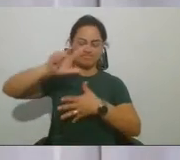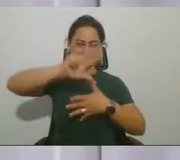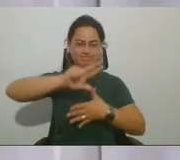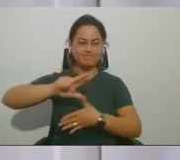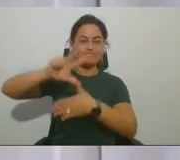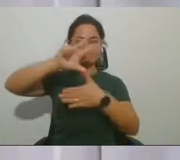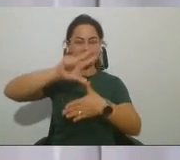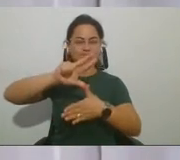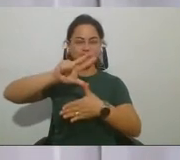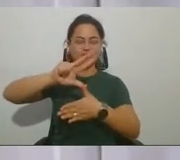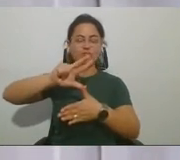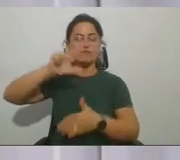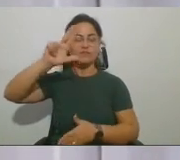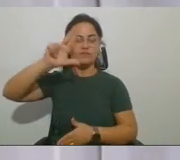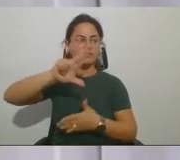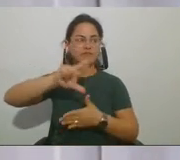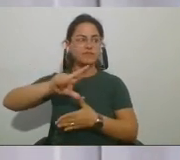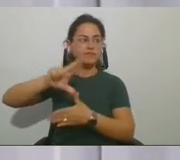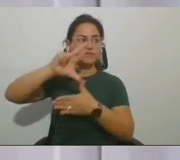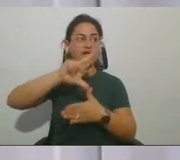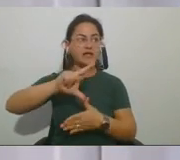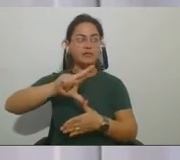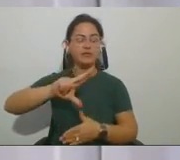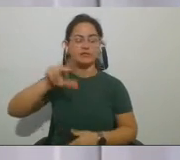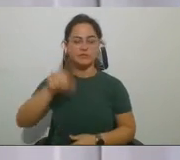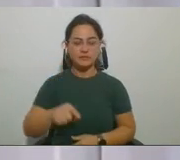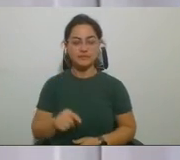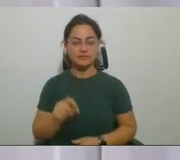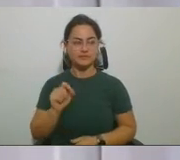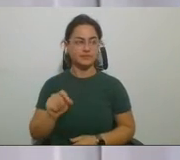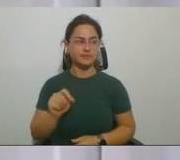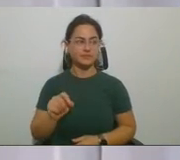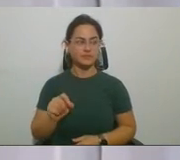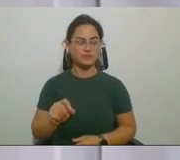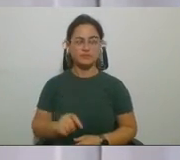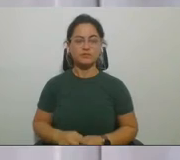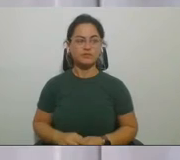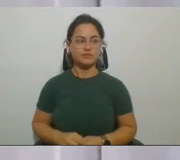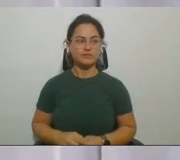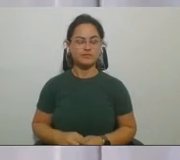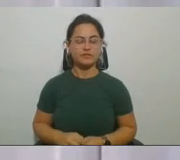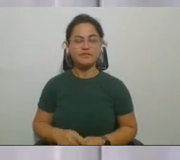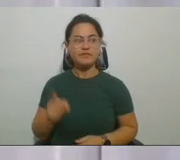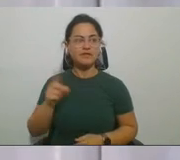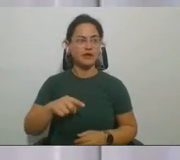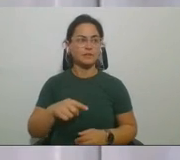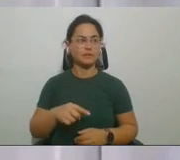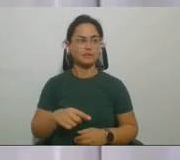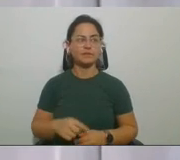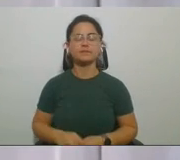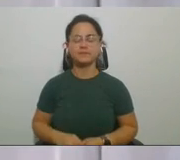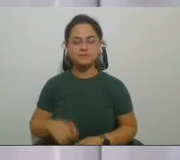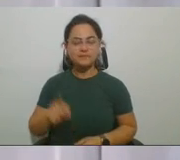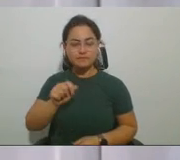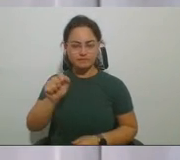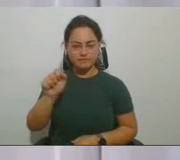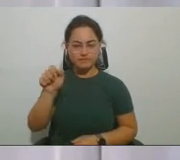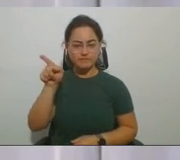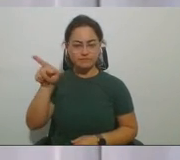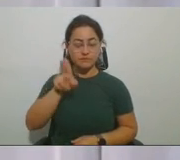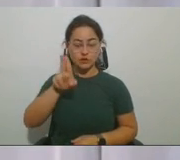comporta como pátio traseiro, porque toda a União Europeia tem